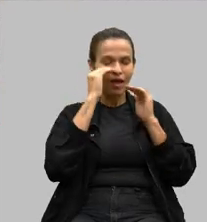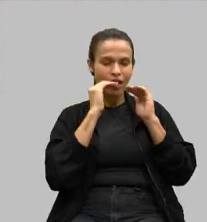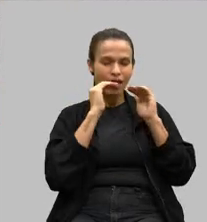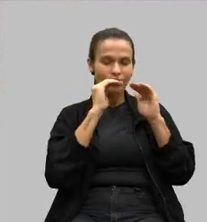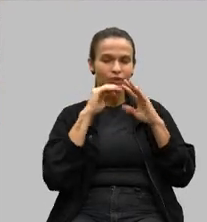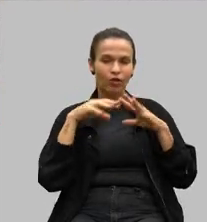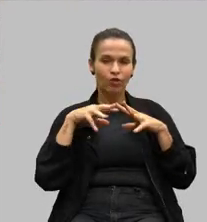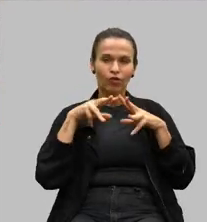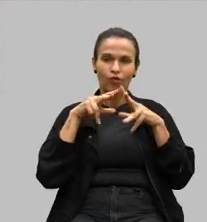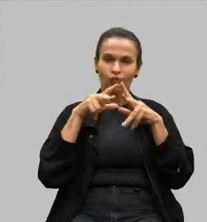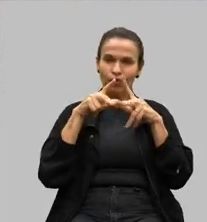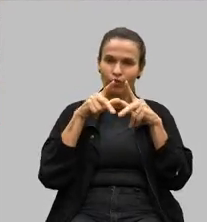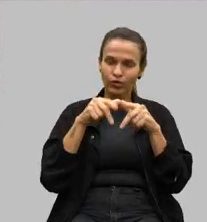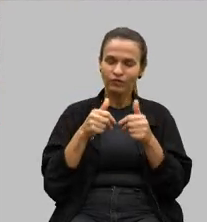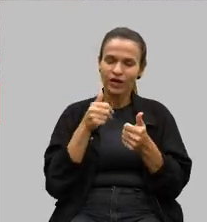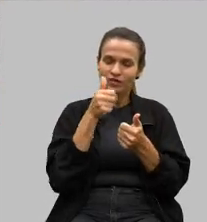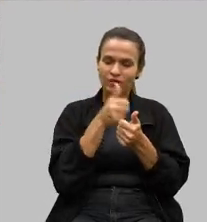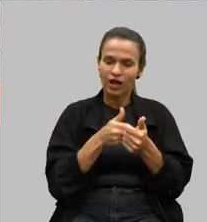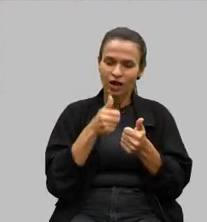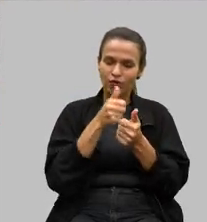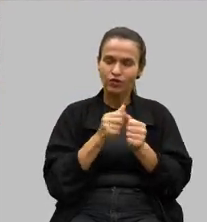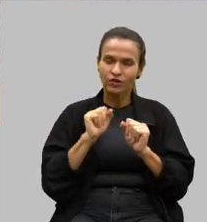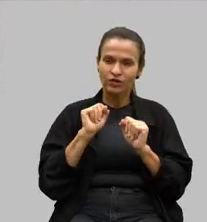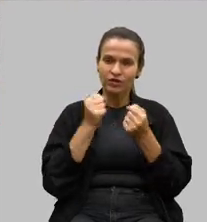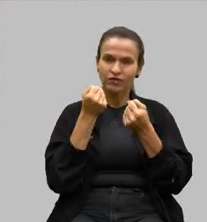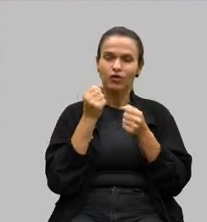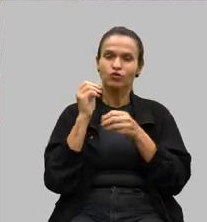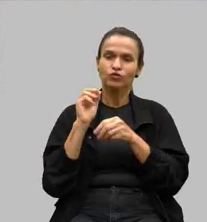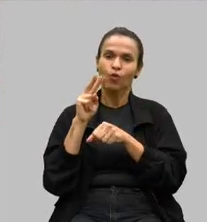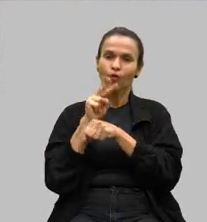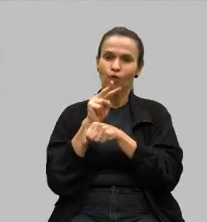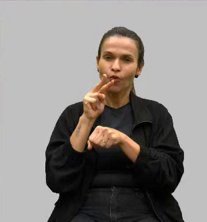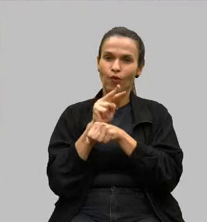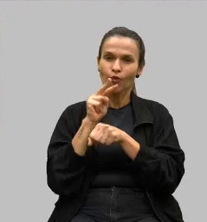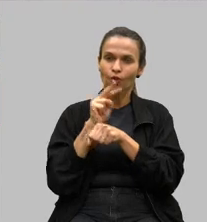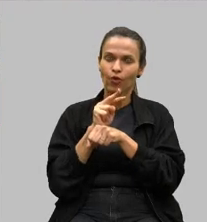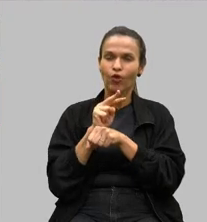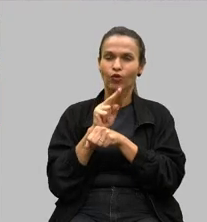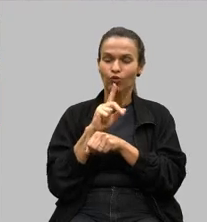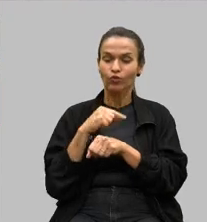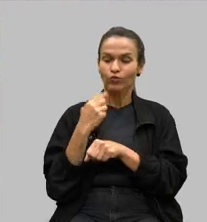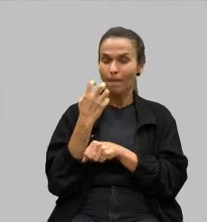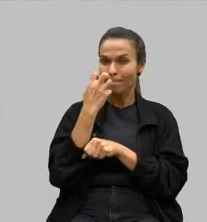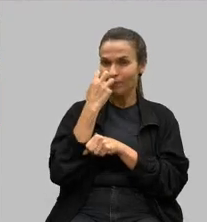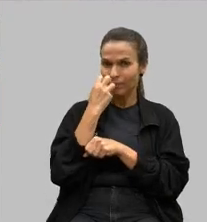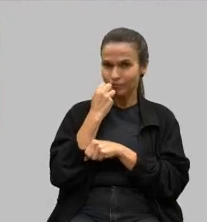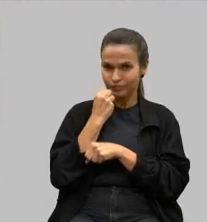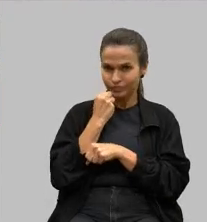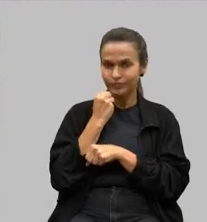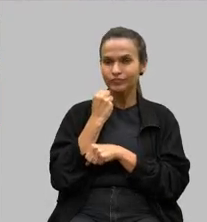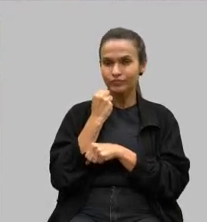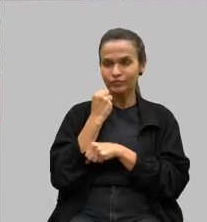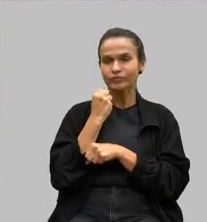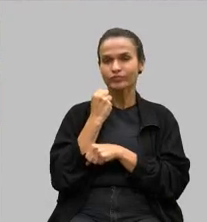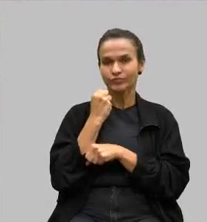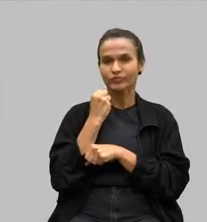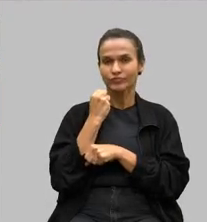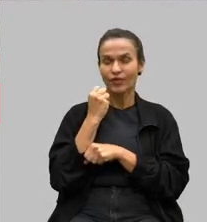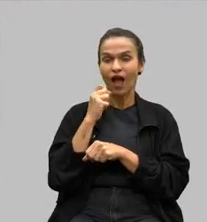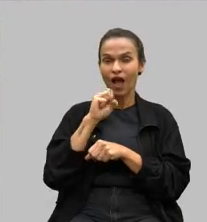todos que fazem a luta em defesa da Preservação do nosso patrimônio né Serra do Curral é